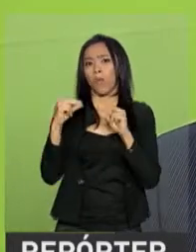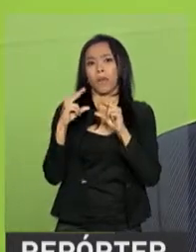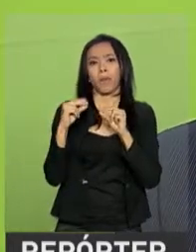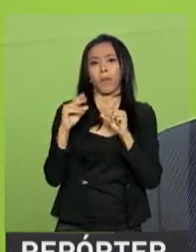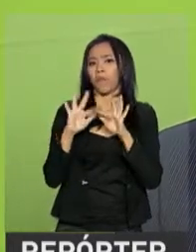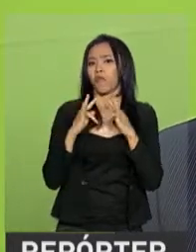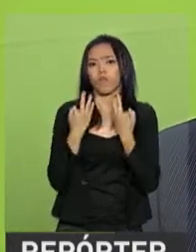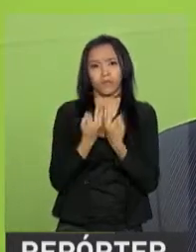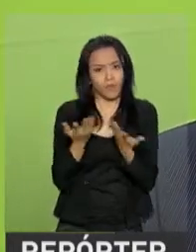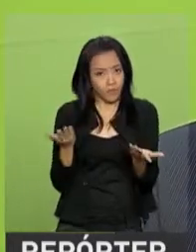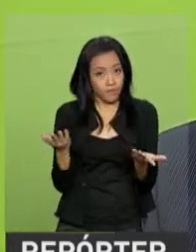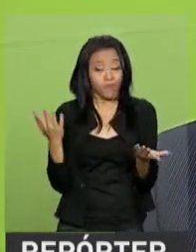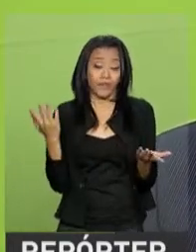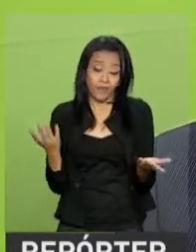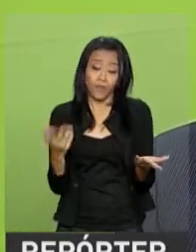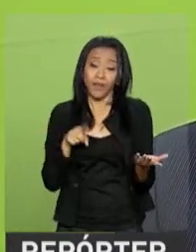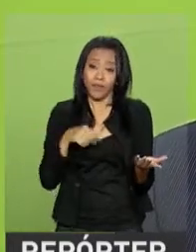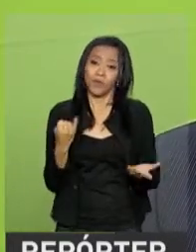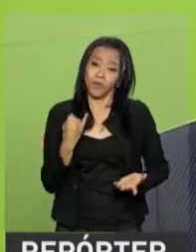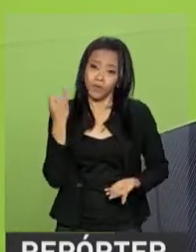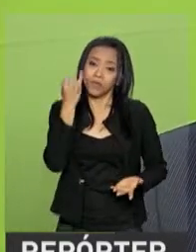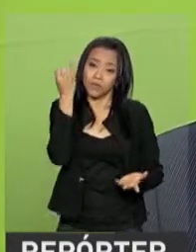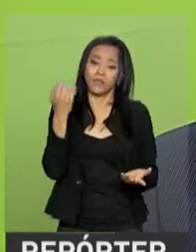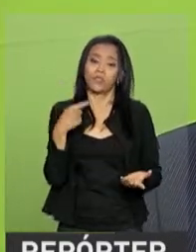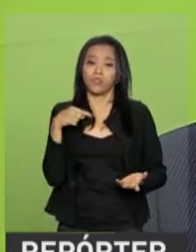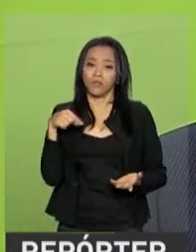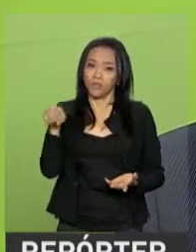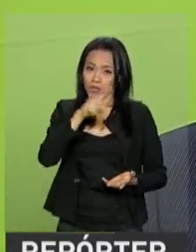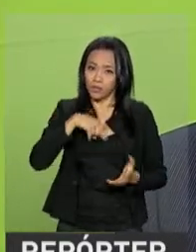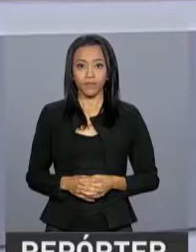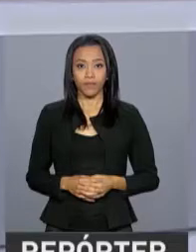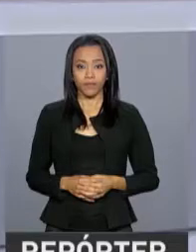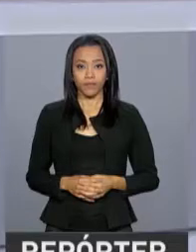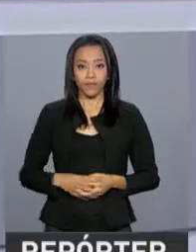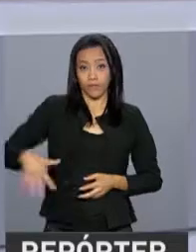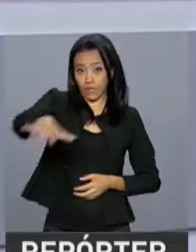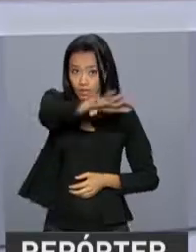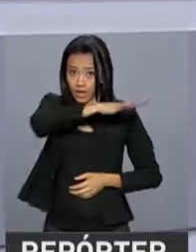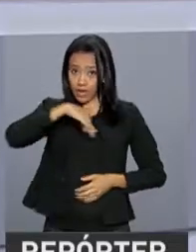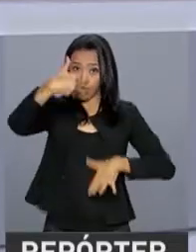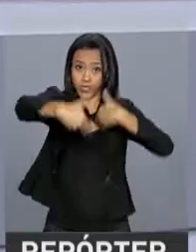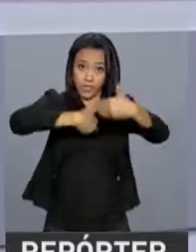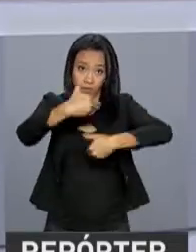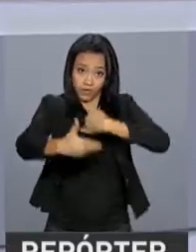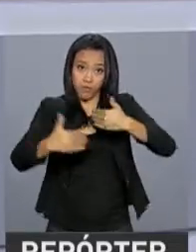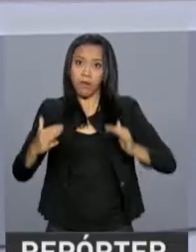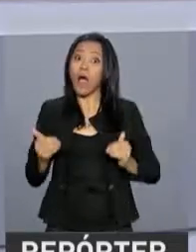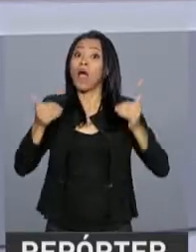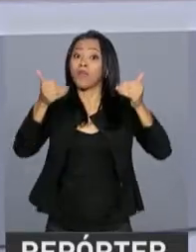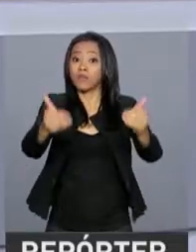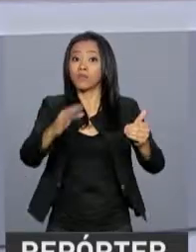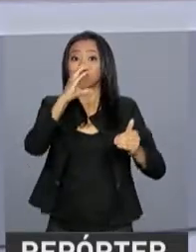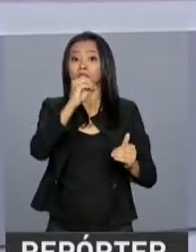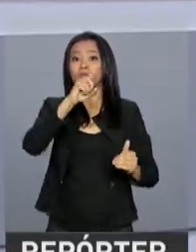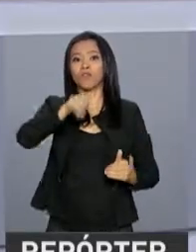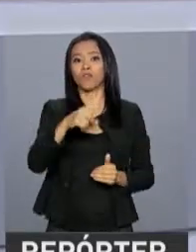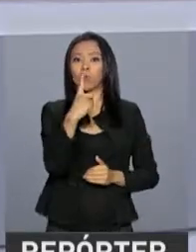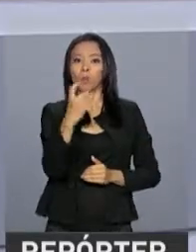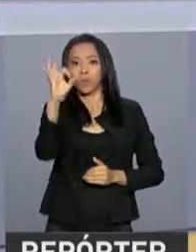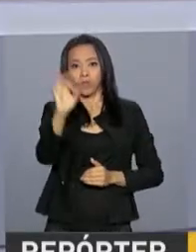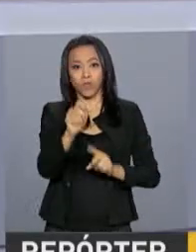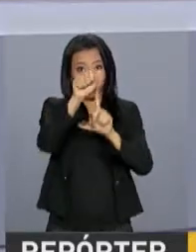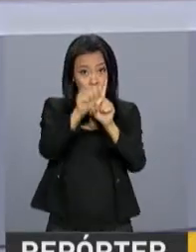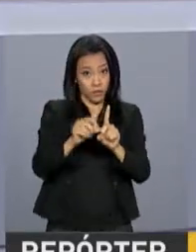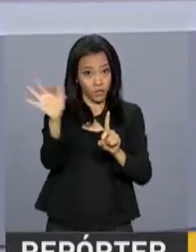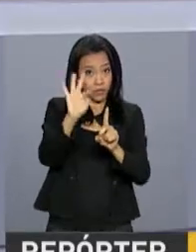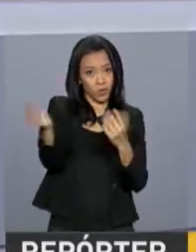familiar então eles são muito importantes ainda para essas comunidades o setor de serviços avançou 0,1 por cento em fevereiro